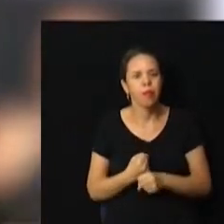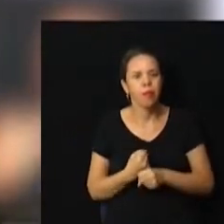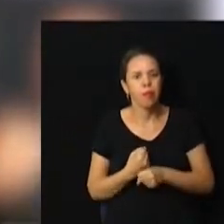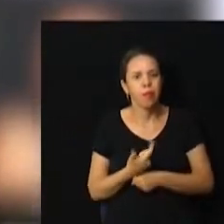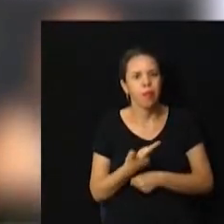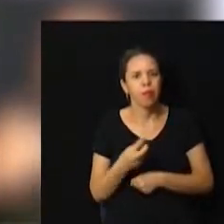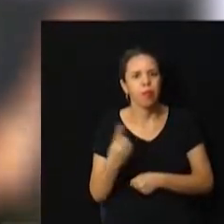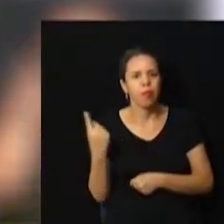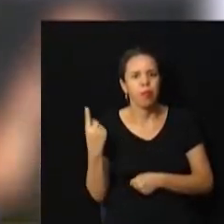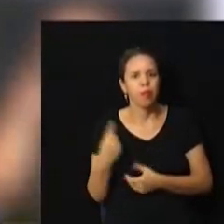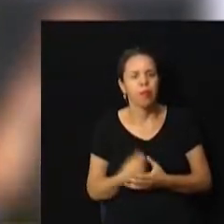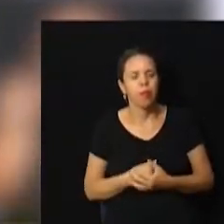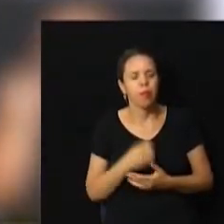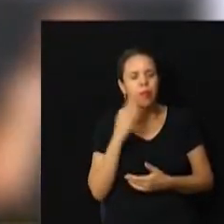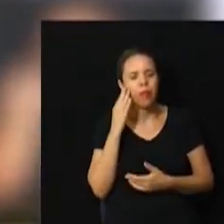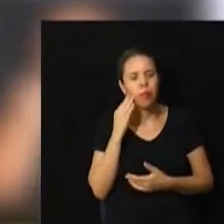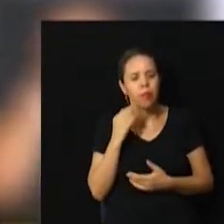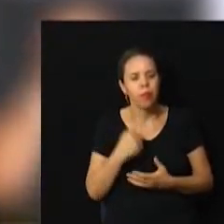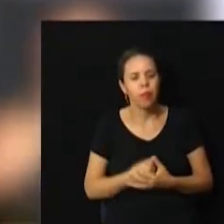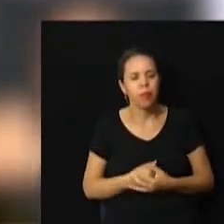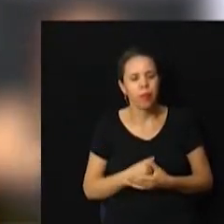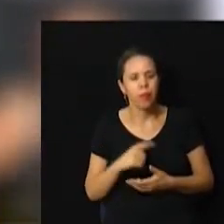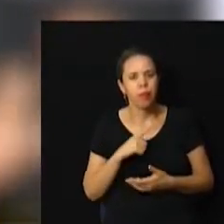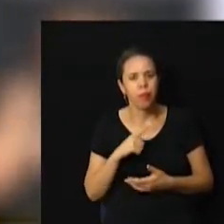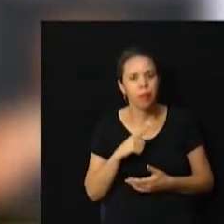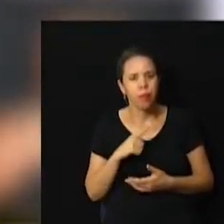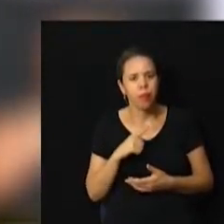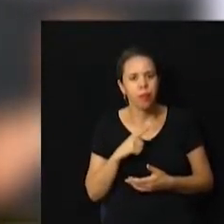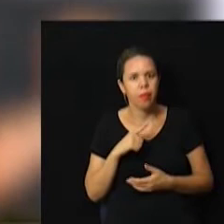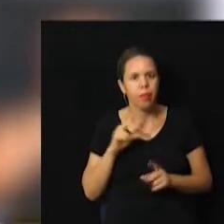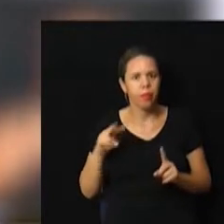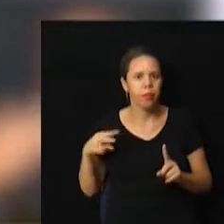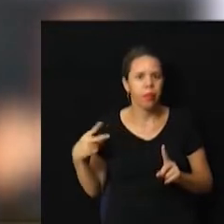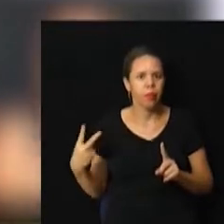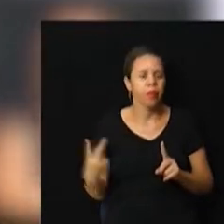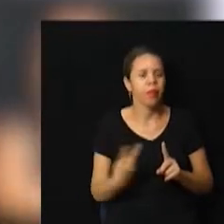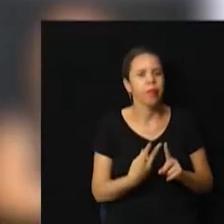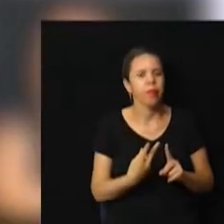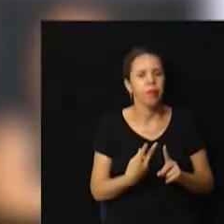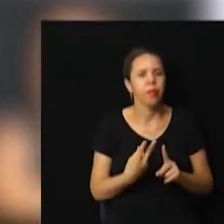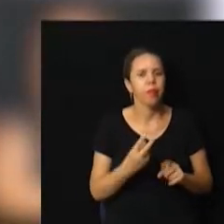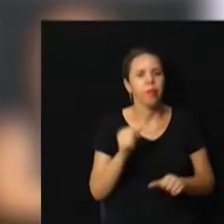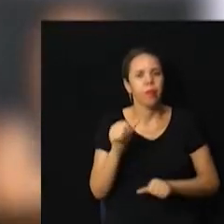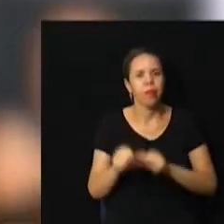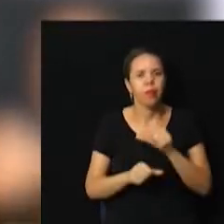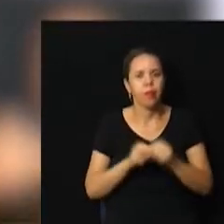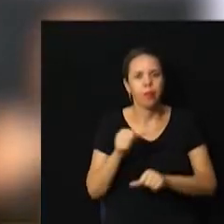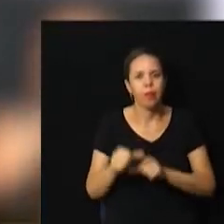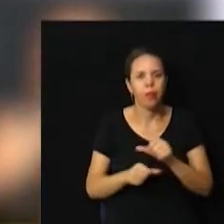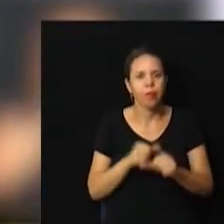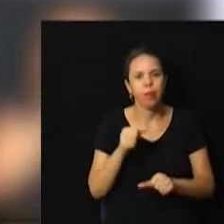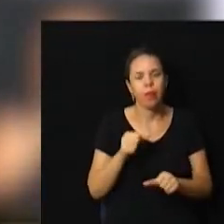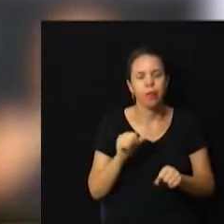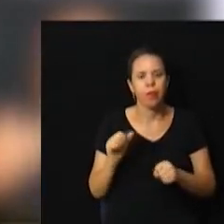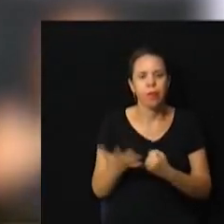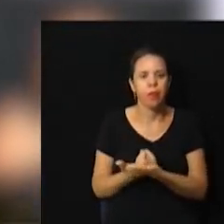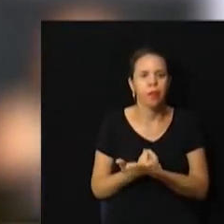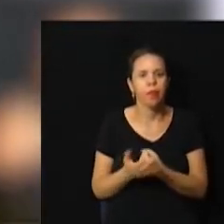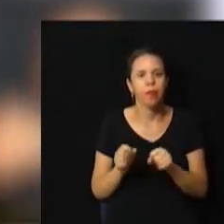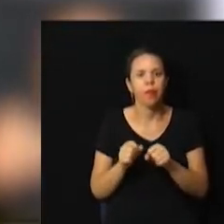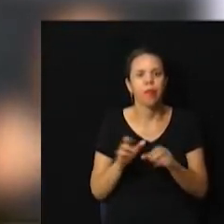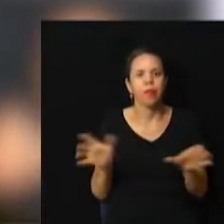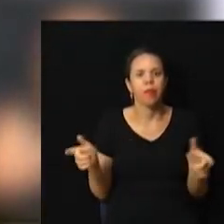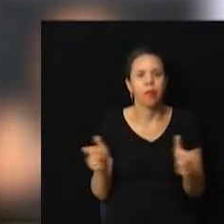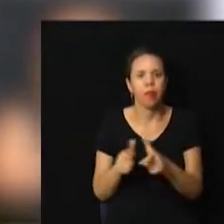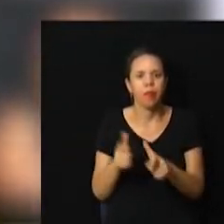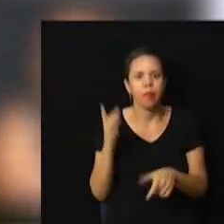o ano de 2021. Temos uma perspectiva de transformação da pandemia em